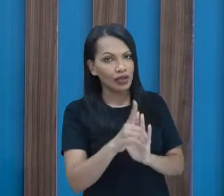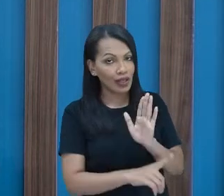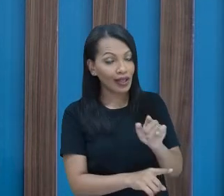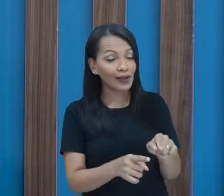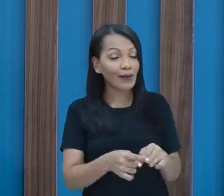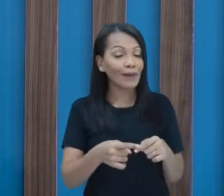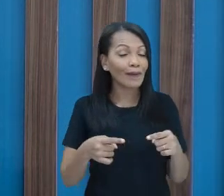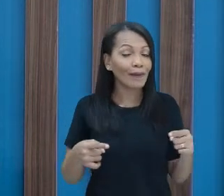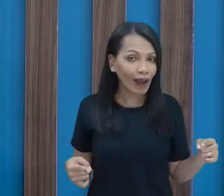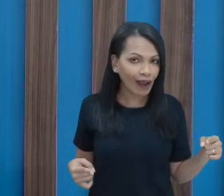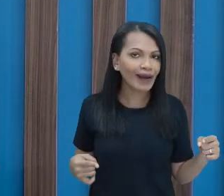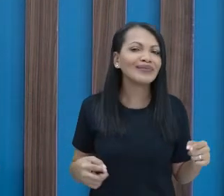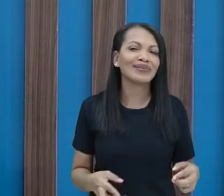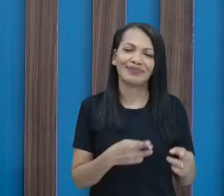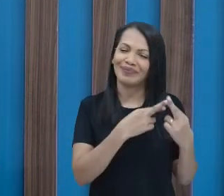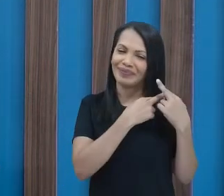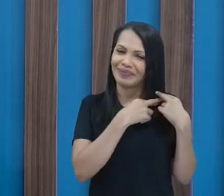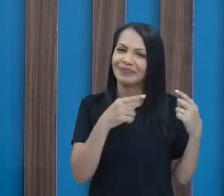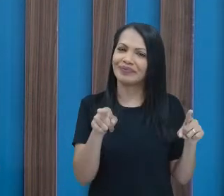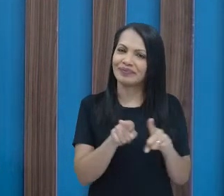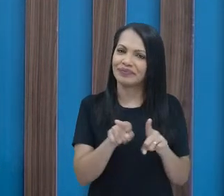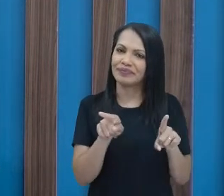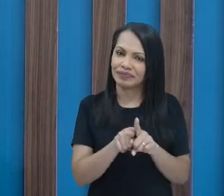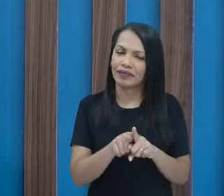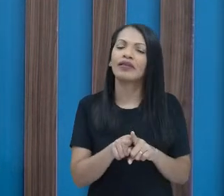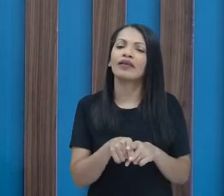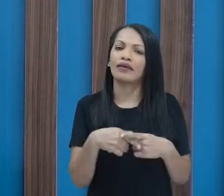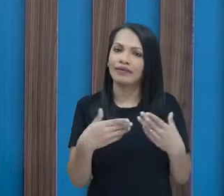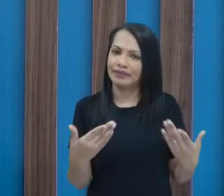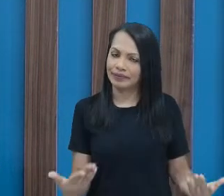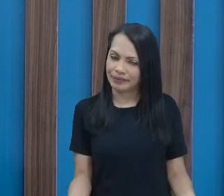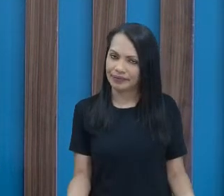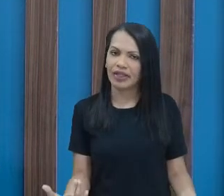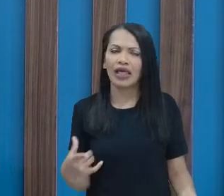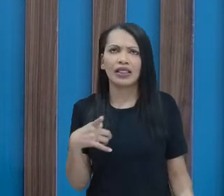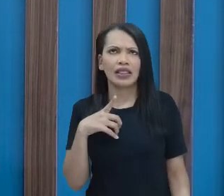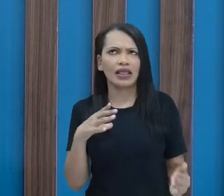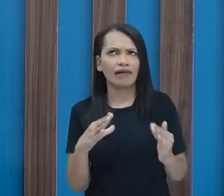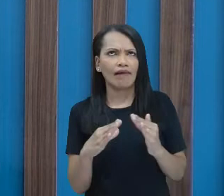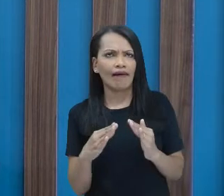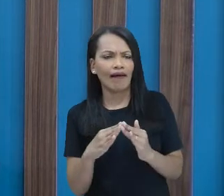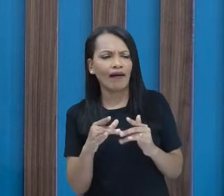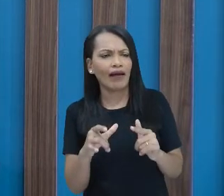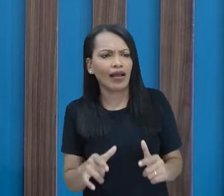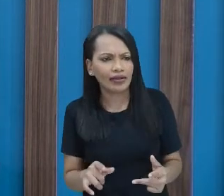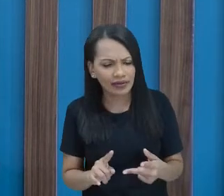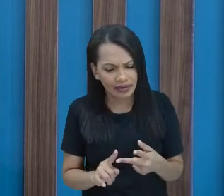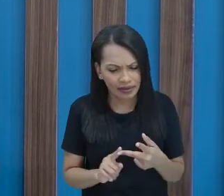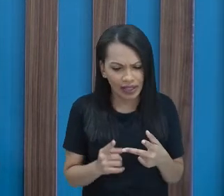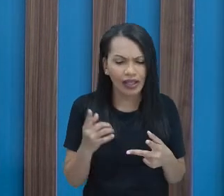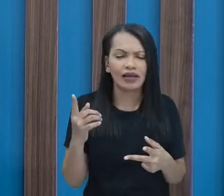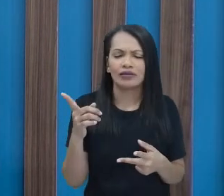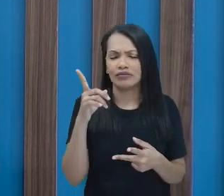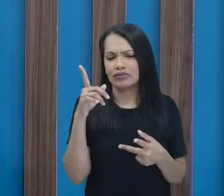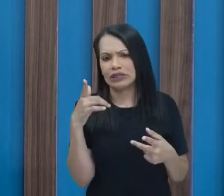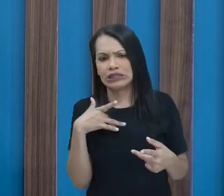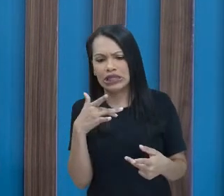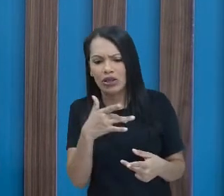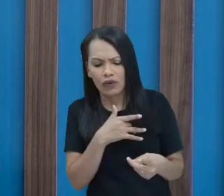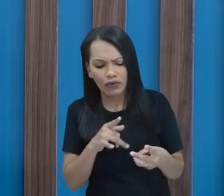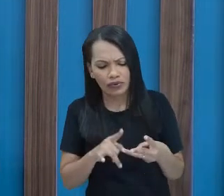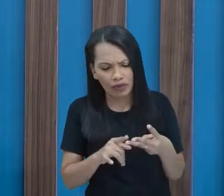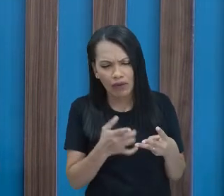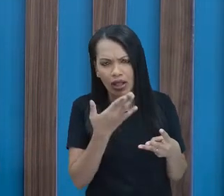à educação, moradia e também cumprir com os nossos deveres, né? Nossos deveres de cidadão, de sempre